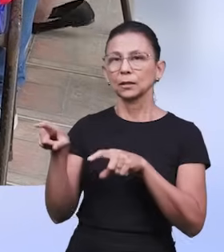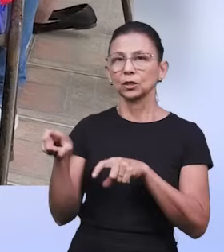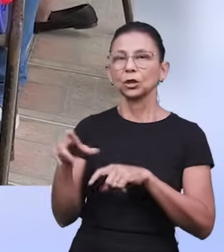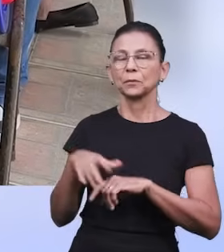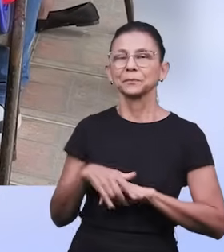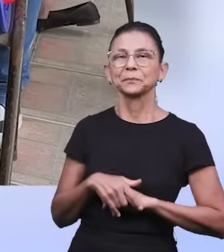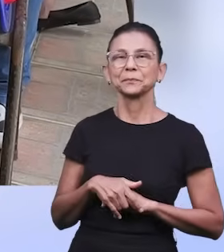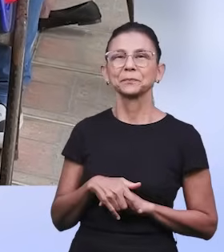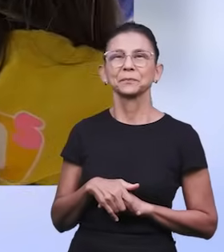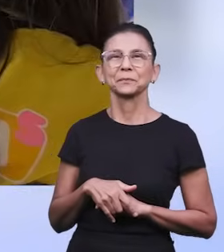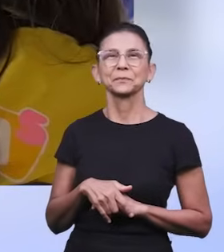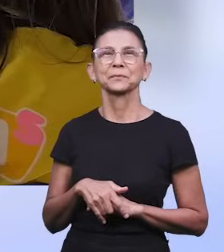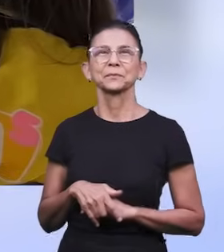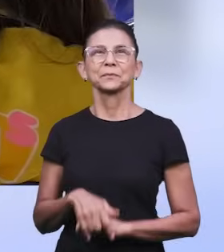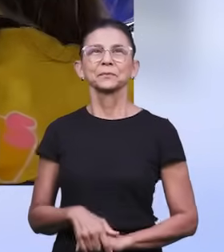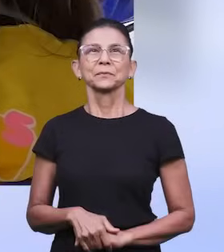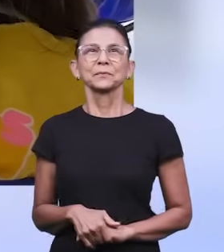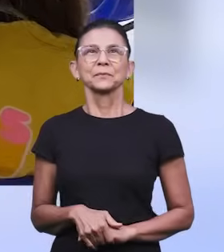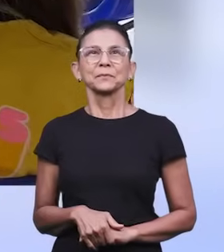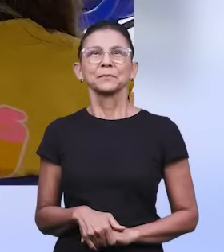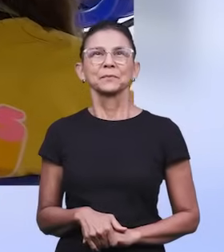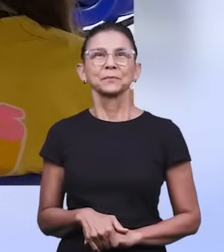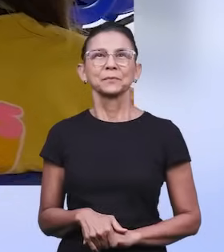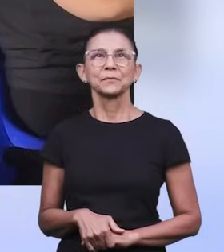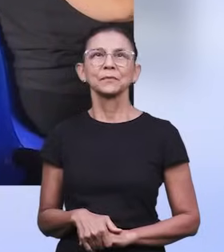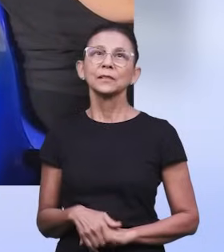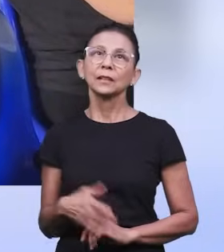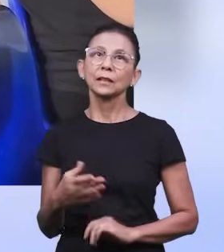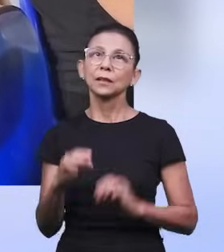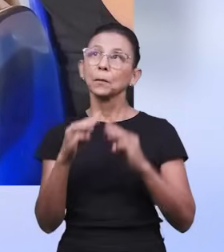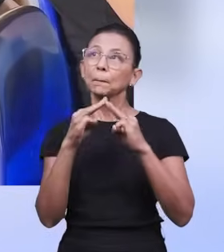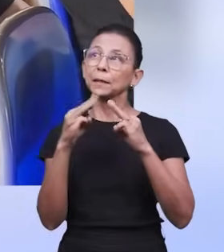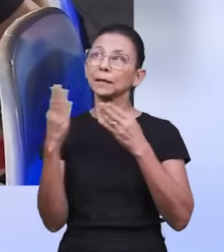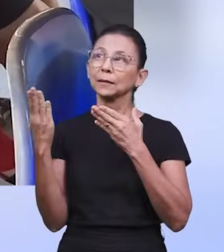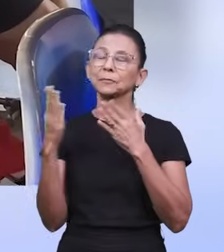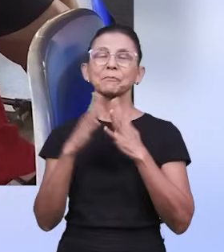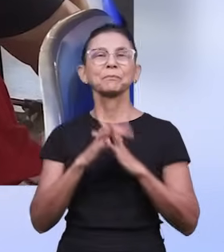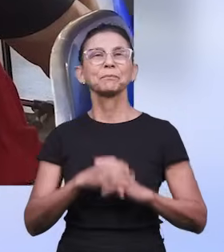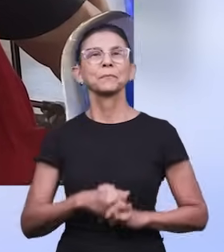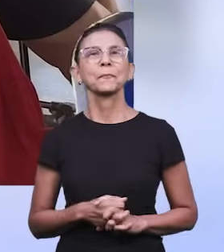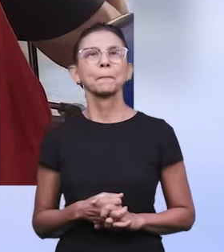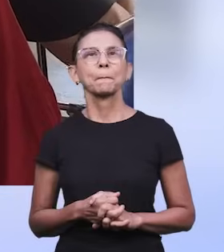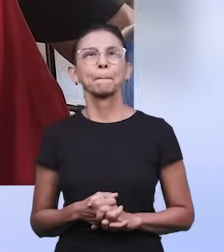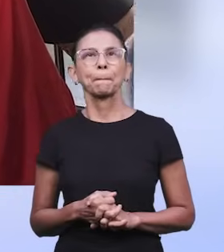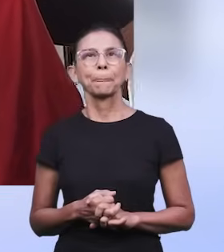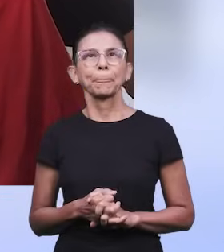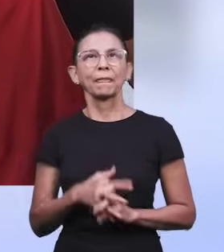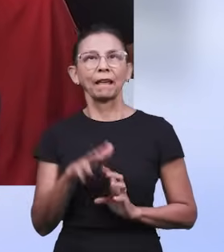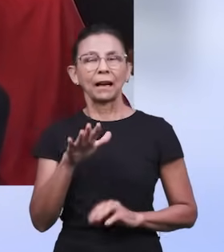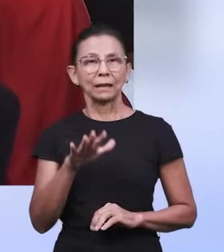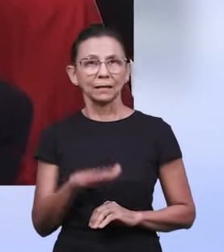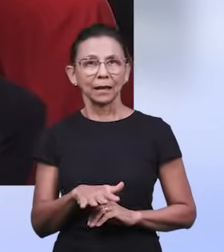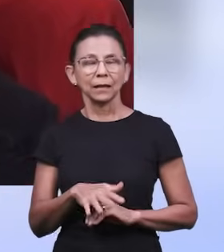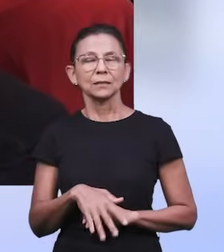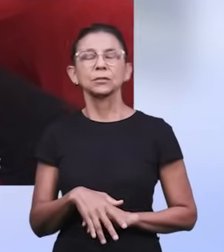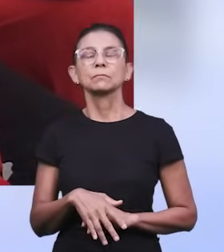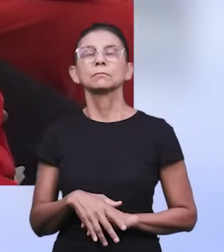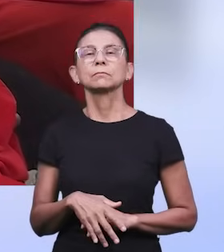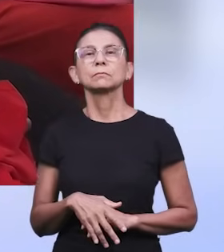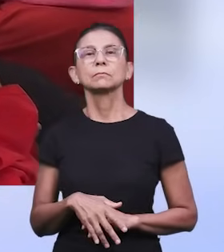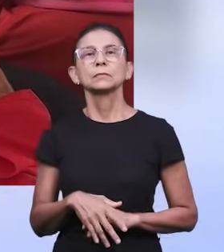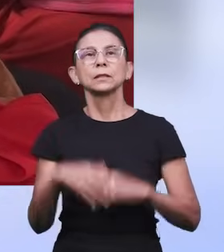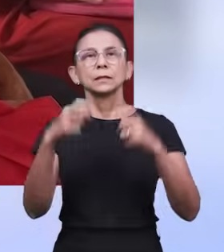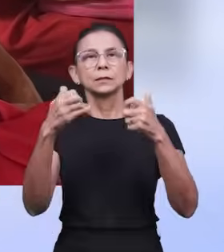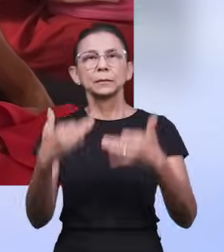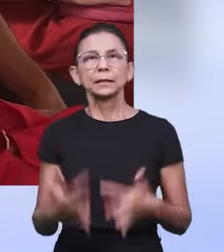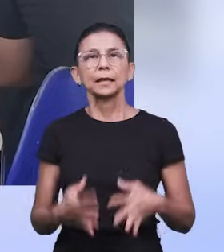São José do Mipibu, que tem sido utilizado como Manaim. No período da tarde, foram repassadas orientações sobre o louvor que agrada a Deus